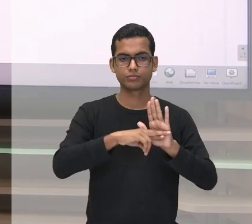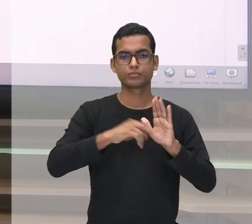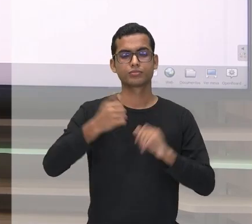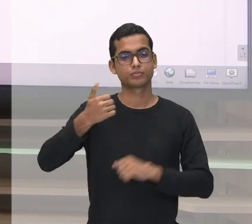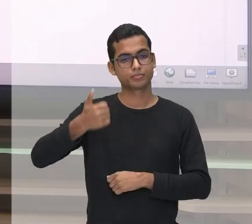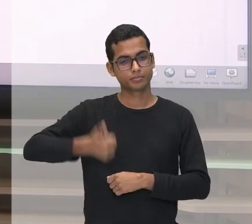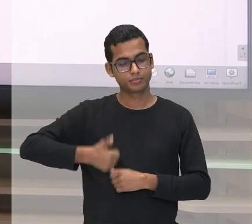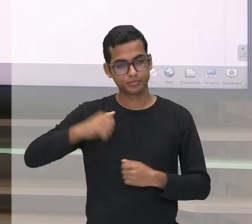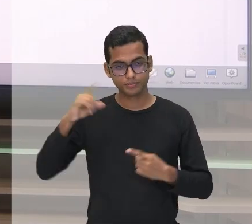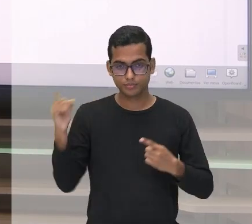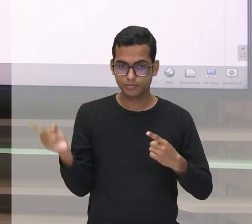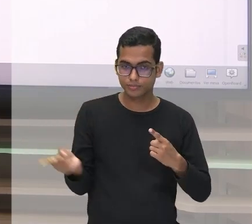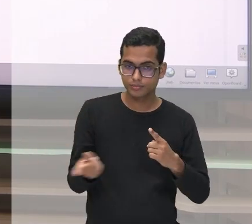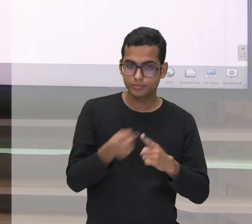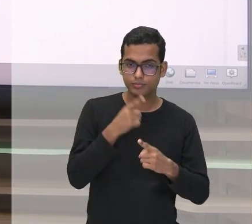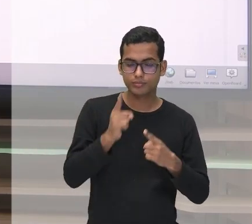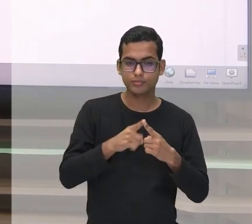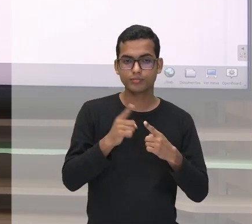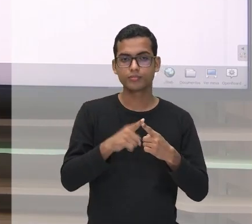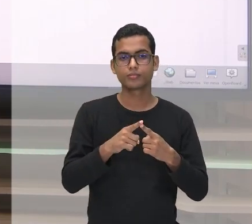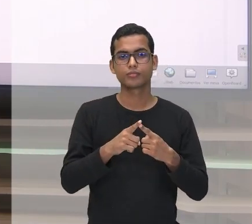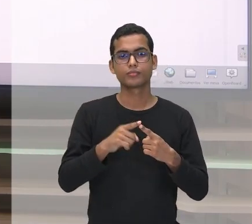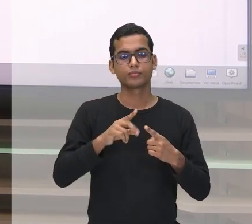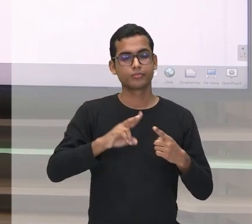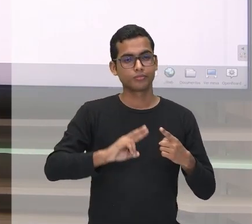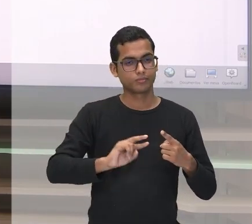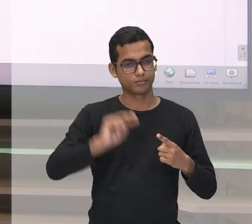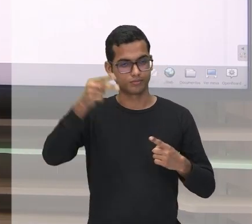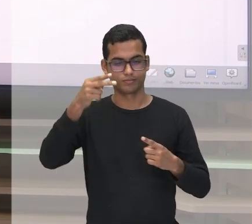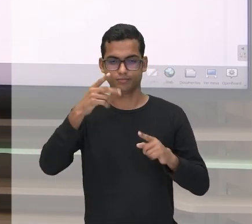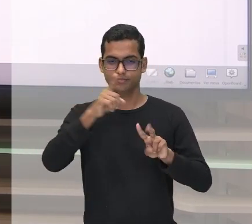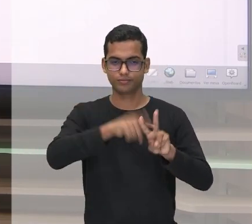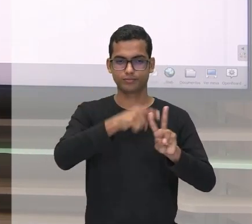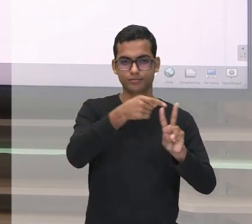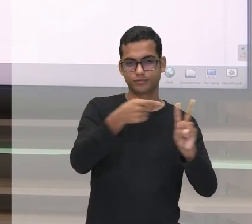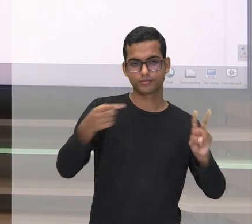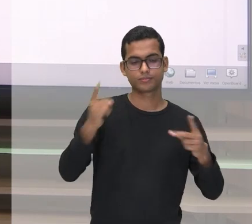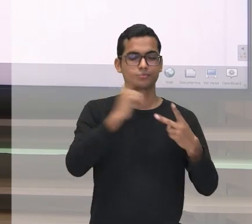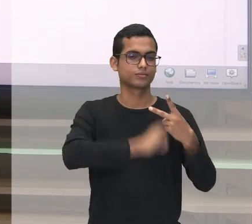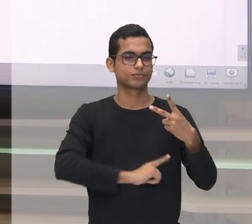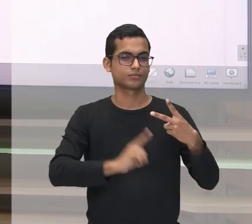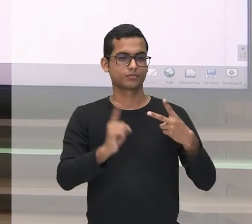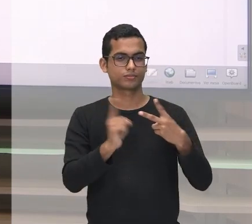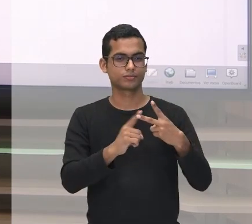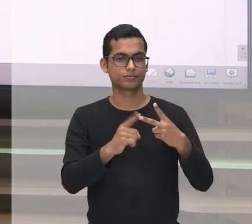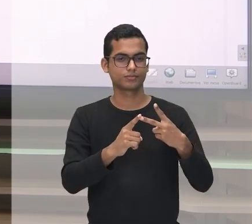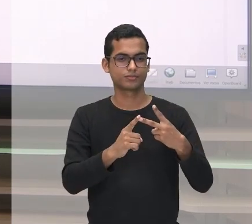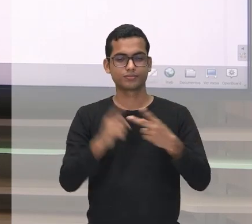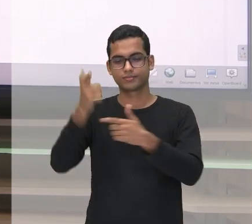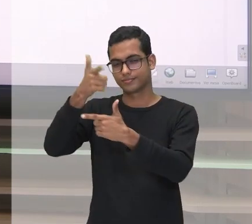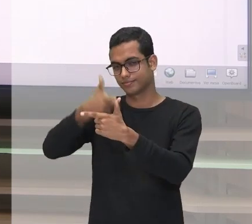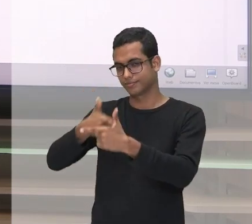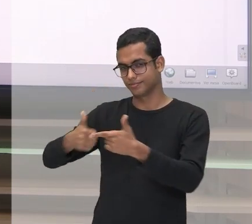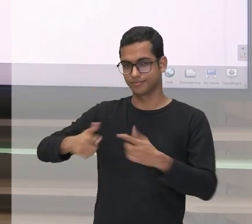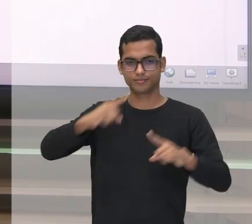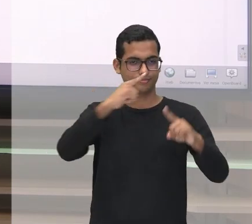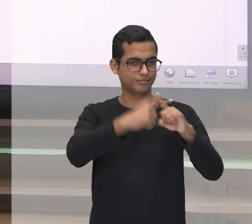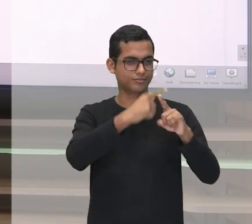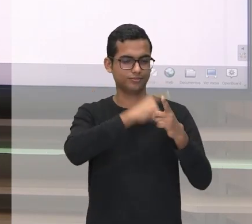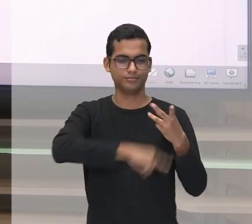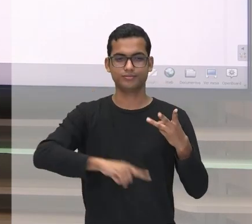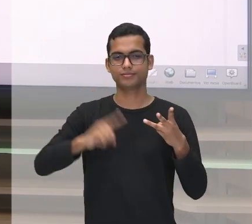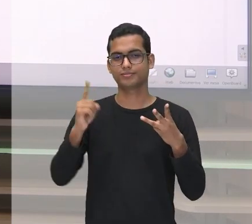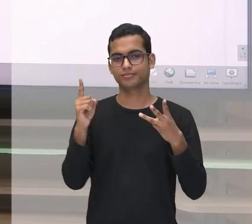bem, ó. Primeiro, potenciação e radiciação. A outra prioridade, multiplicação ou